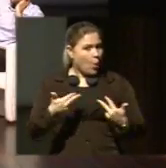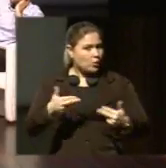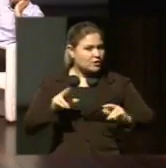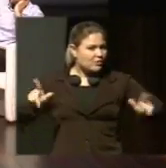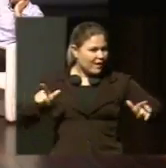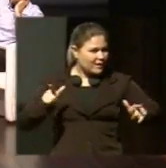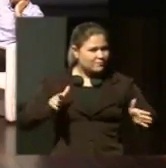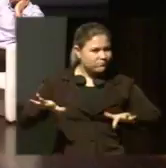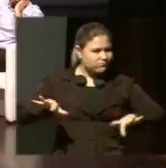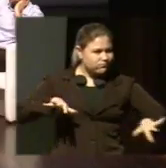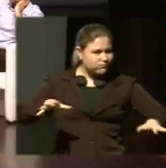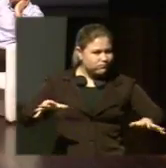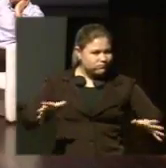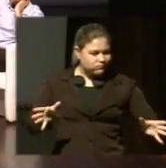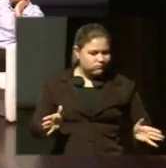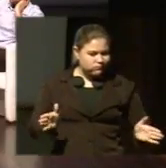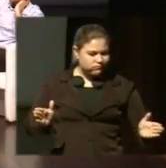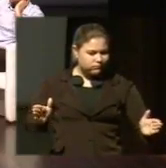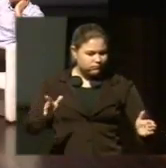né?